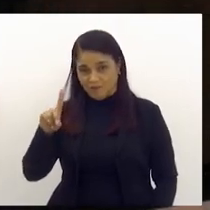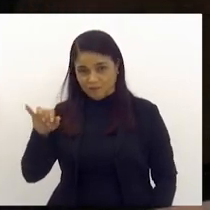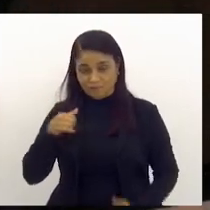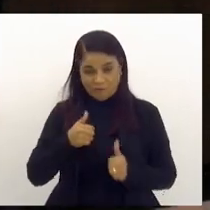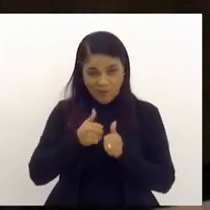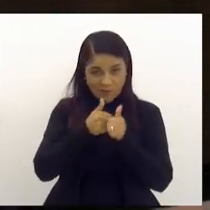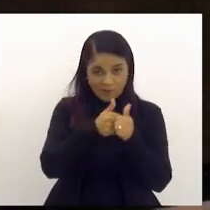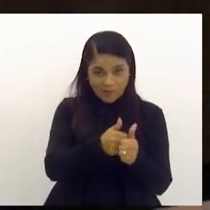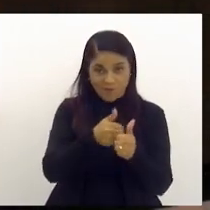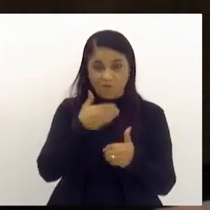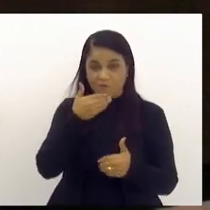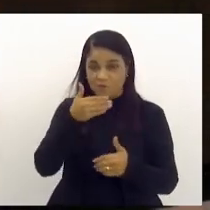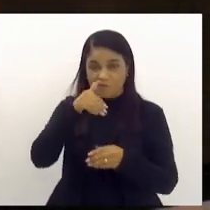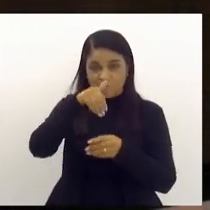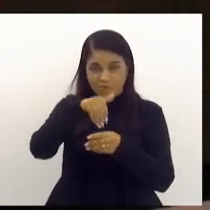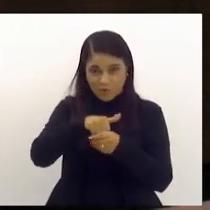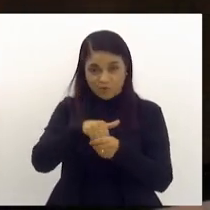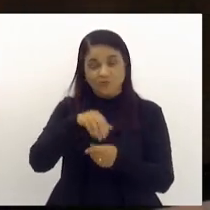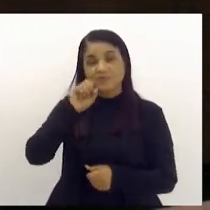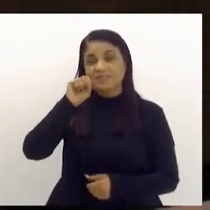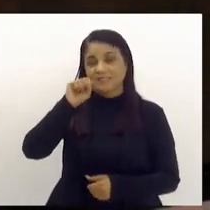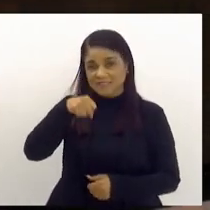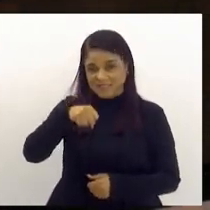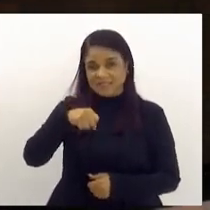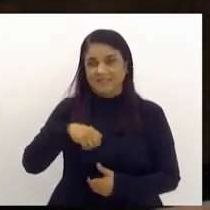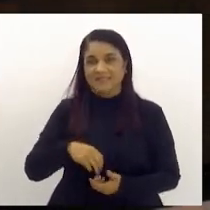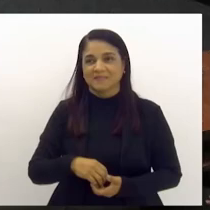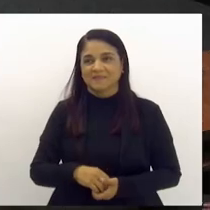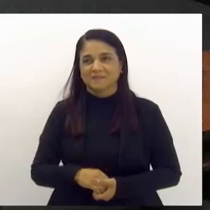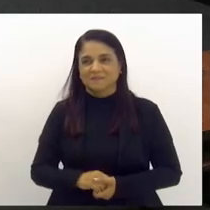pedindo o voto sim.